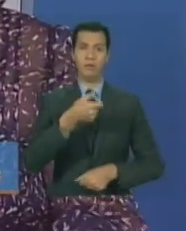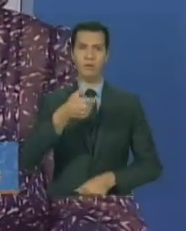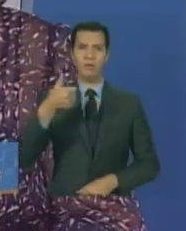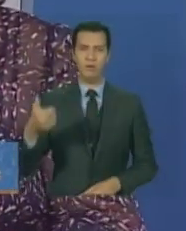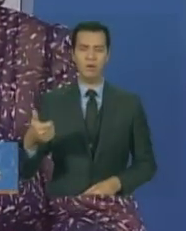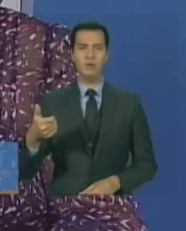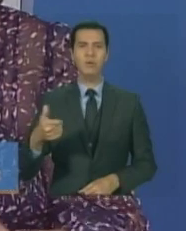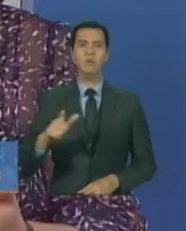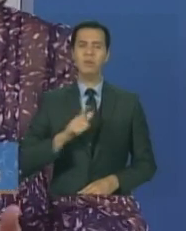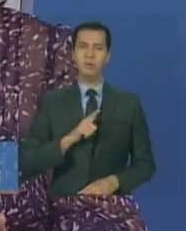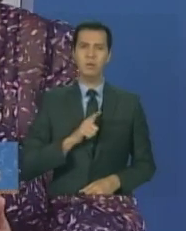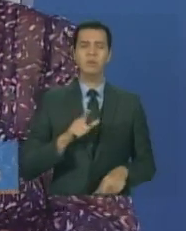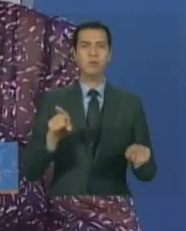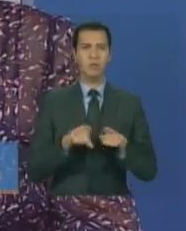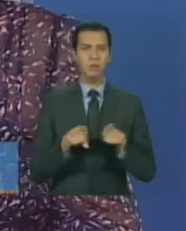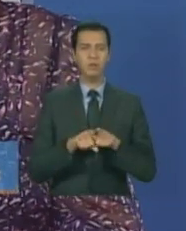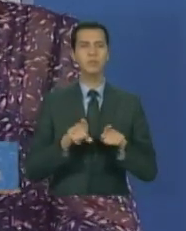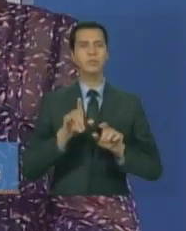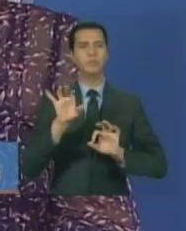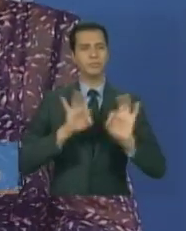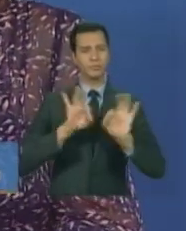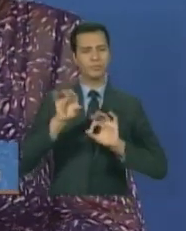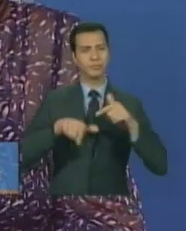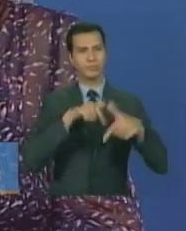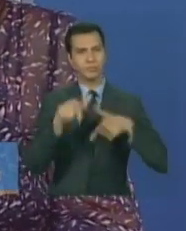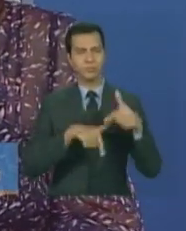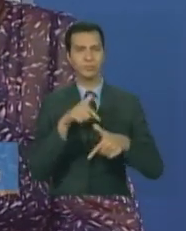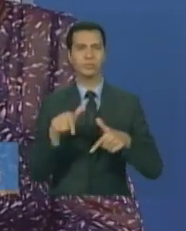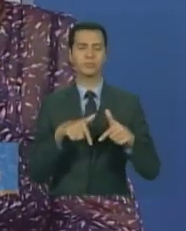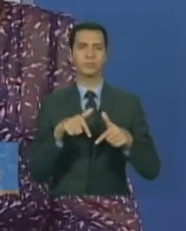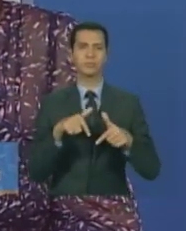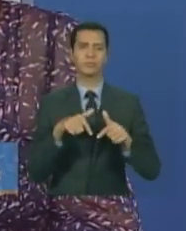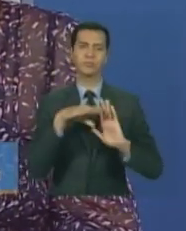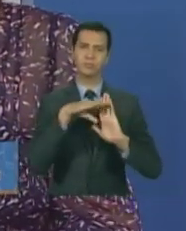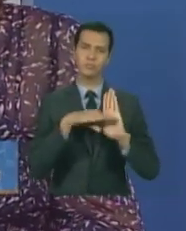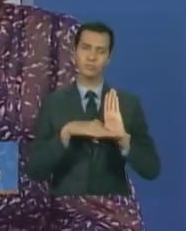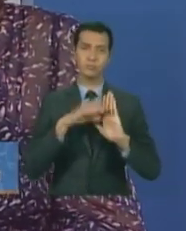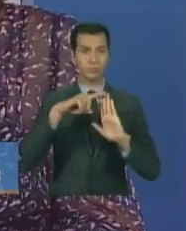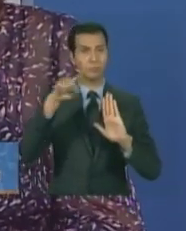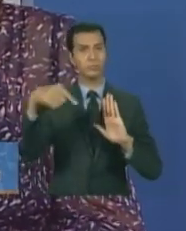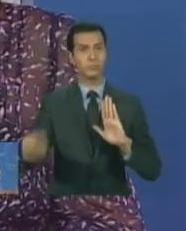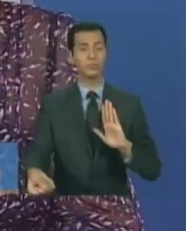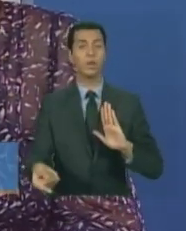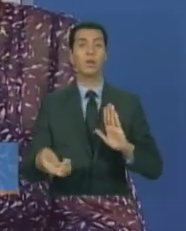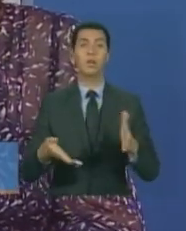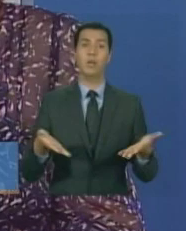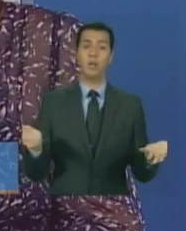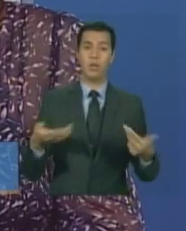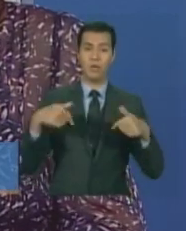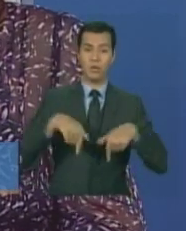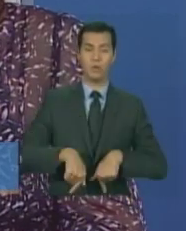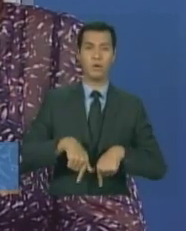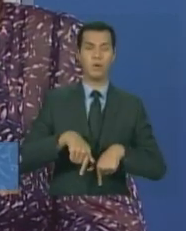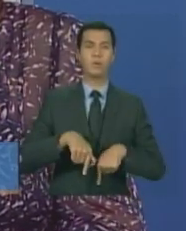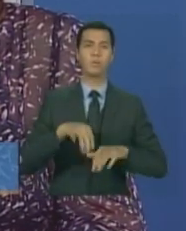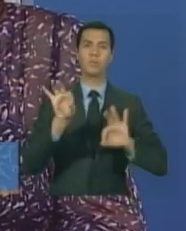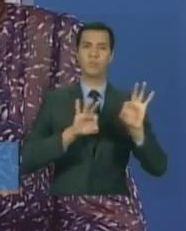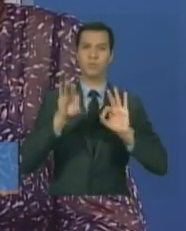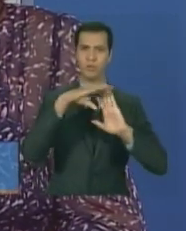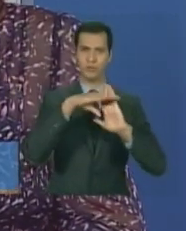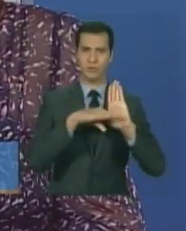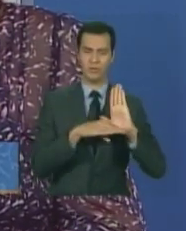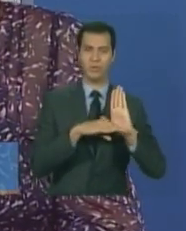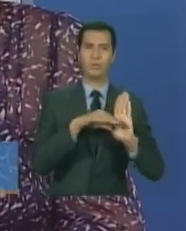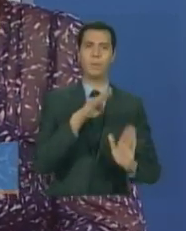mais um processo de ações, quer dizer, as ações do Brasil Sem Miséria, previstas no Sistema Único de Assistência